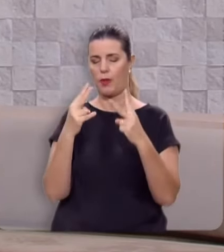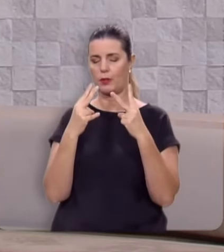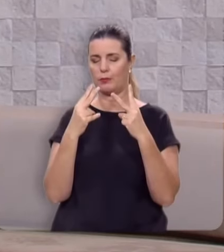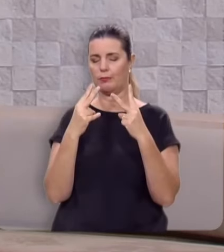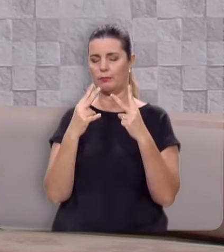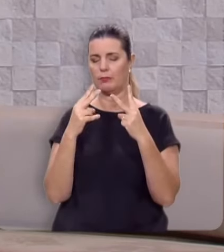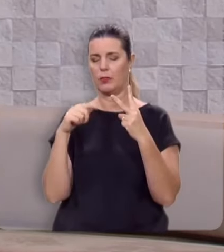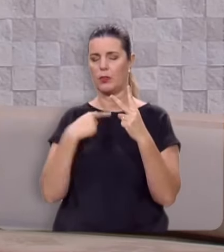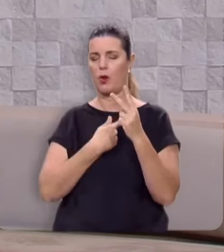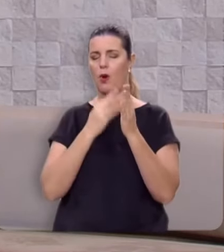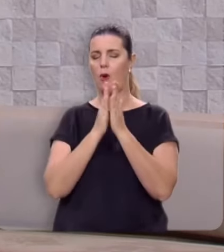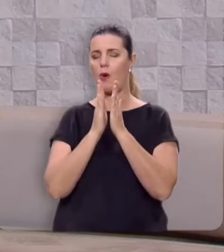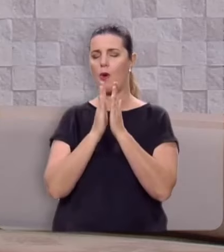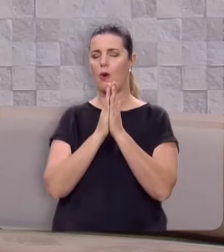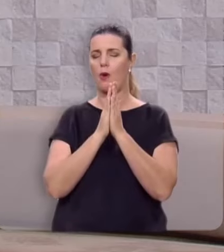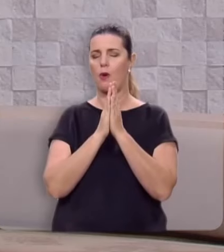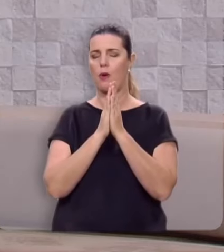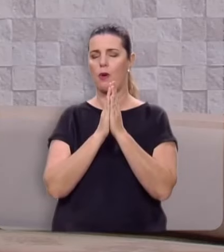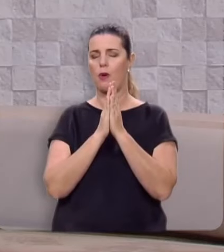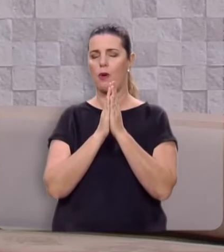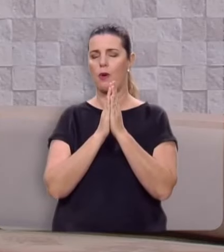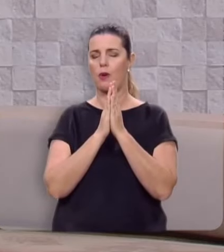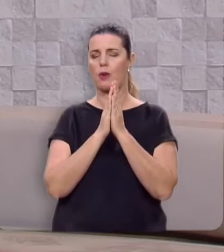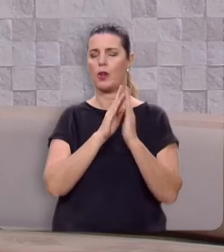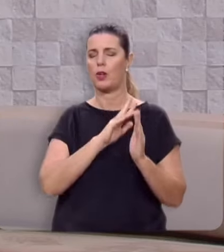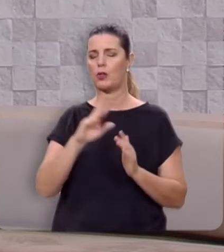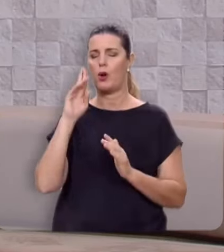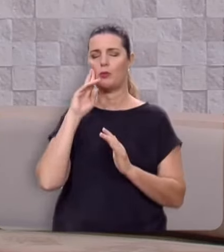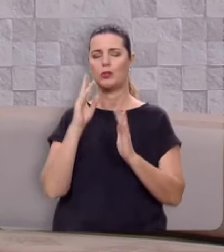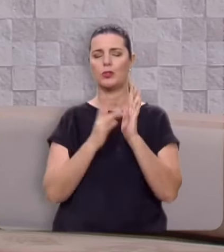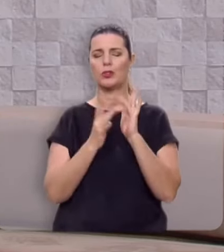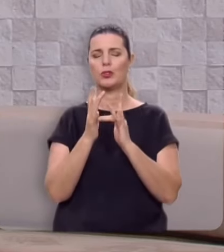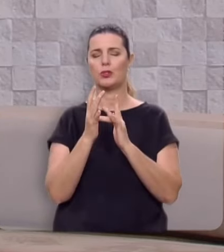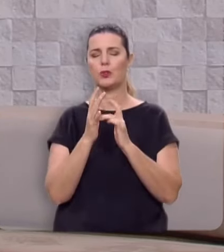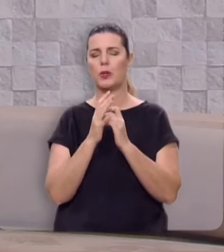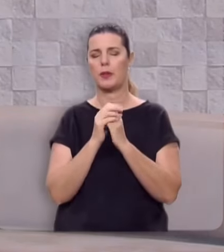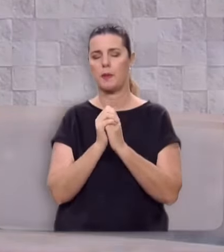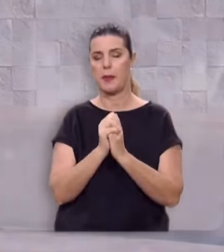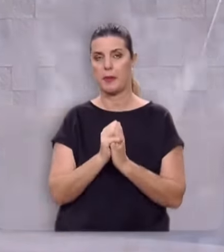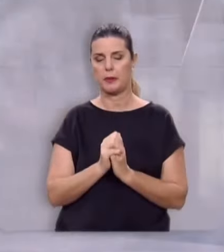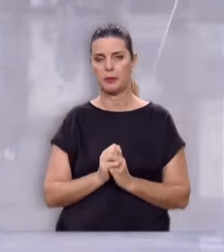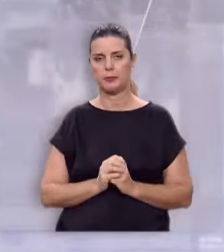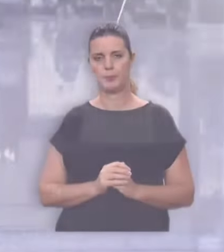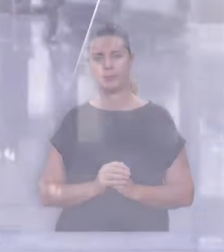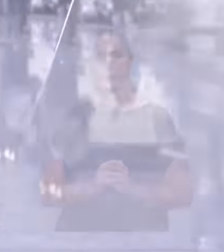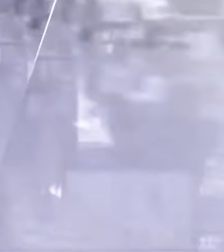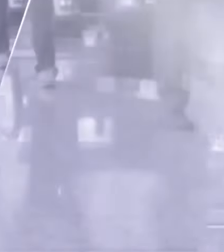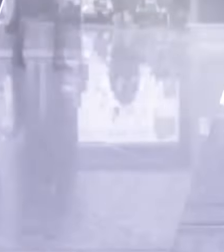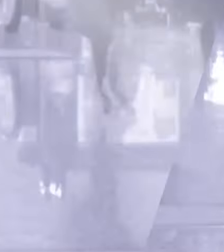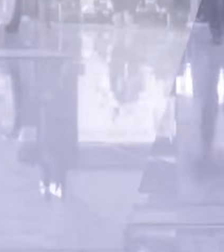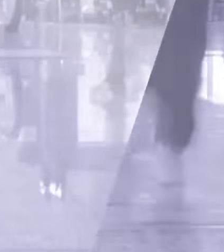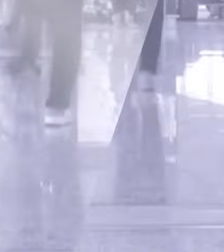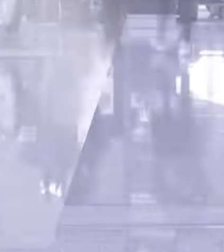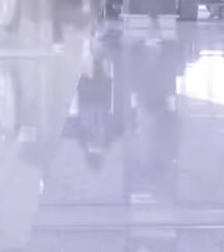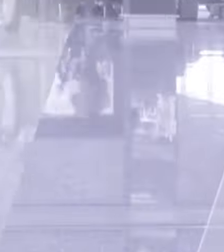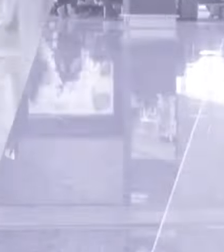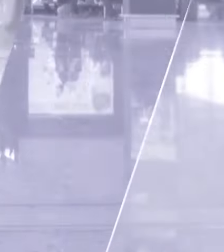oro assim, Senhor, em nome de Jesus. Amém.